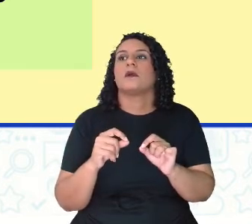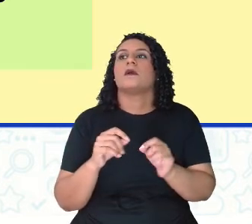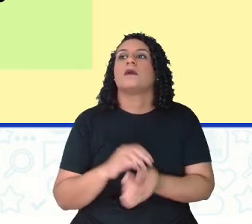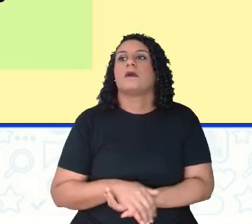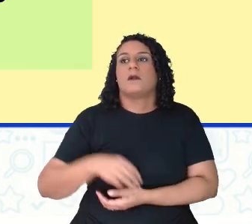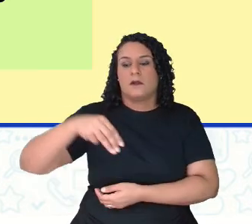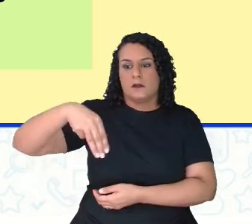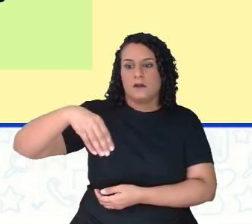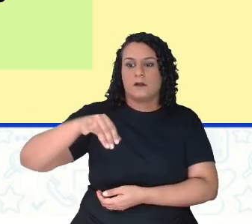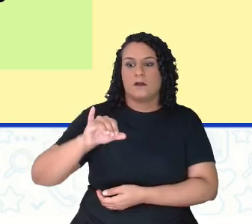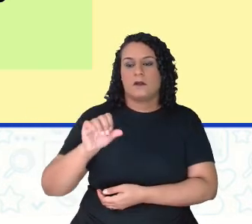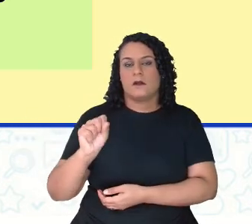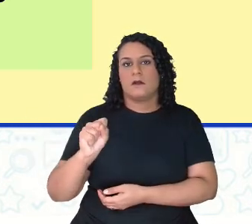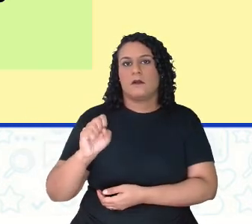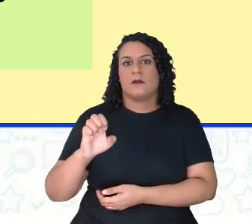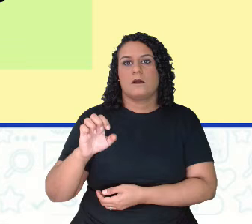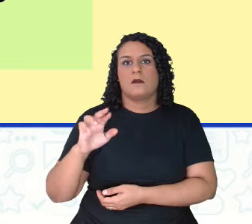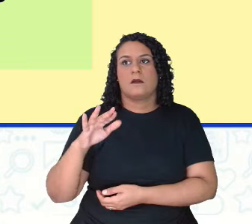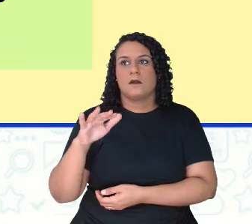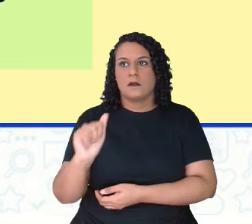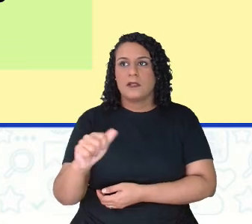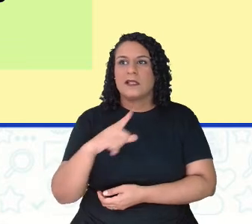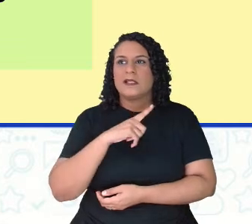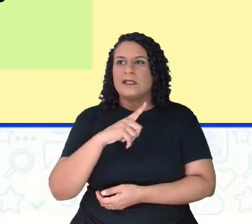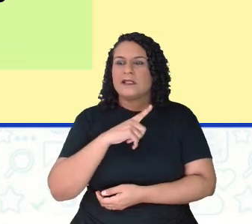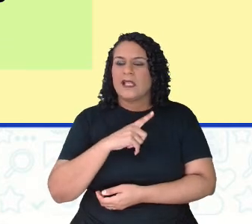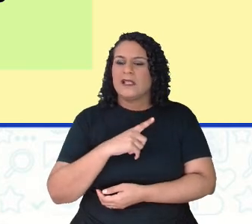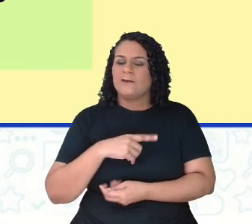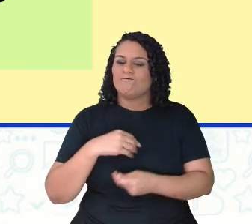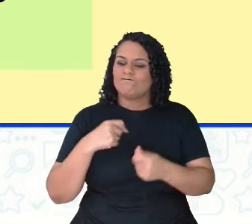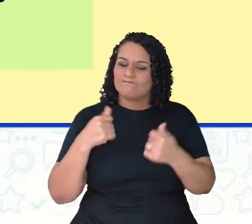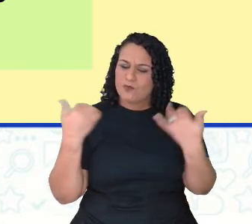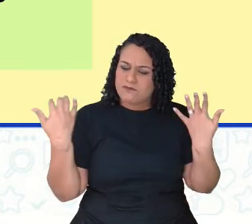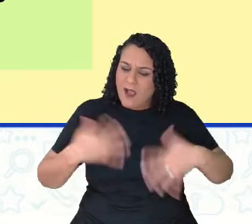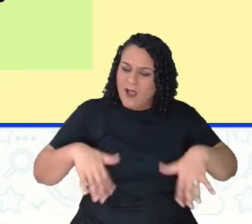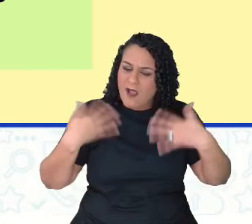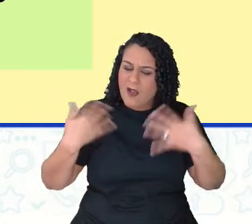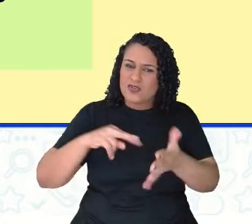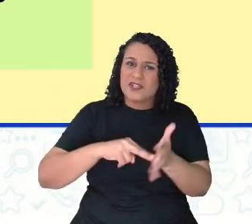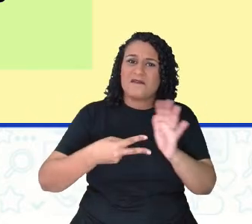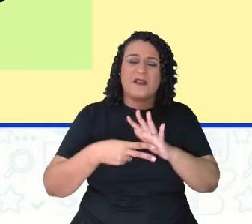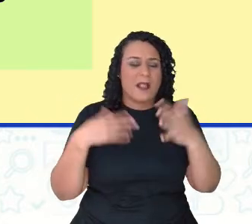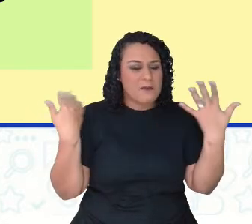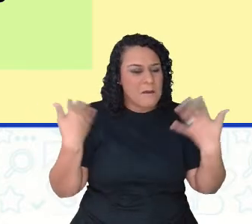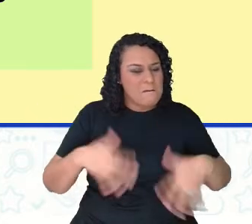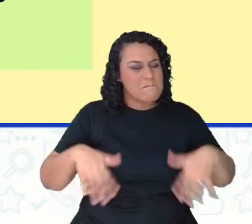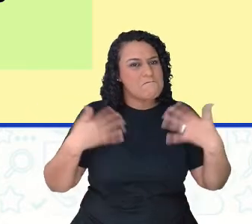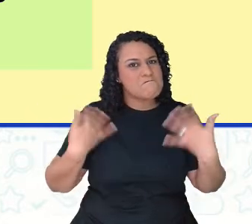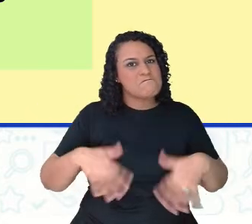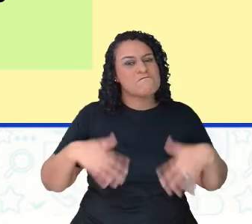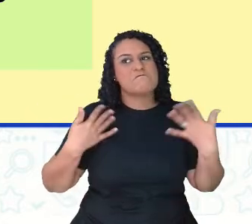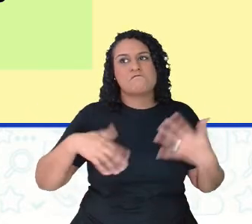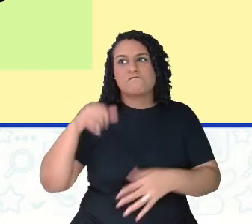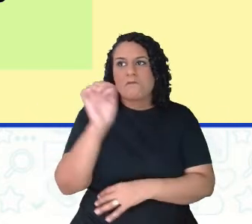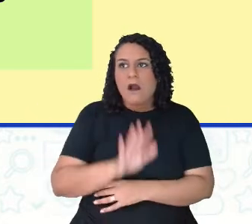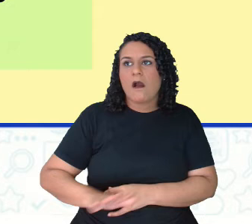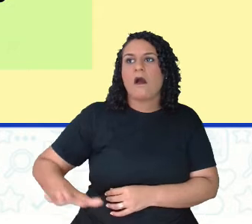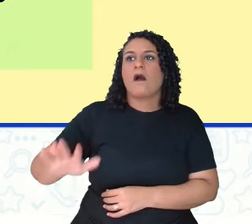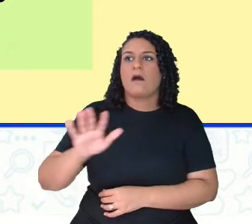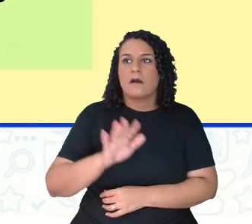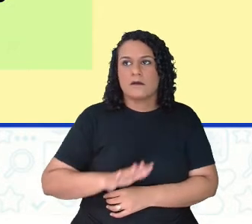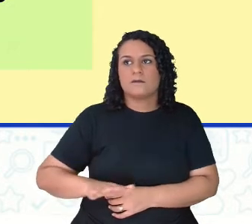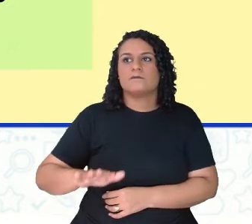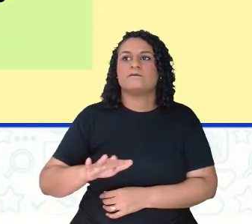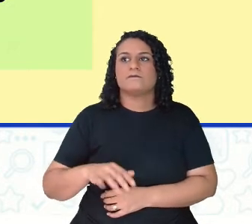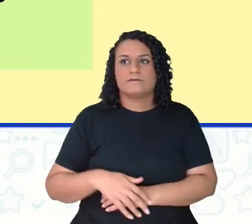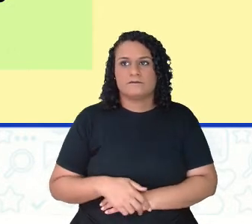que miséria tem uma sobrecarga maior, tem um sentido mais abrangente. No fragmento